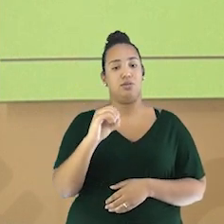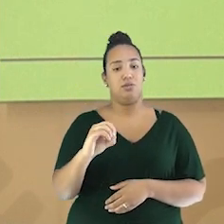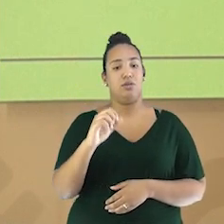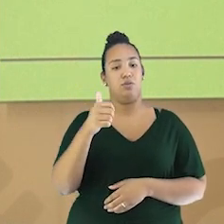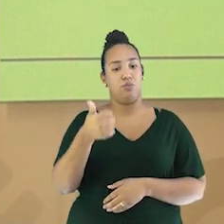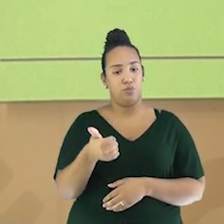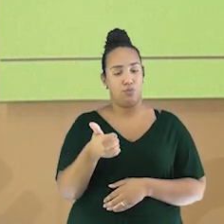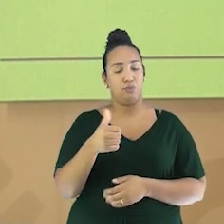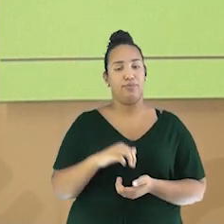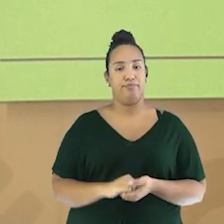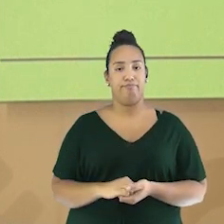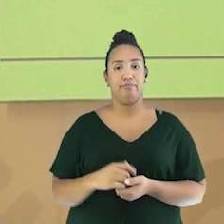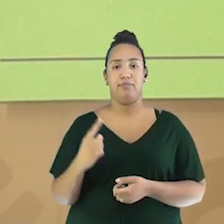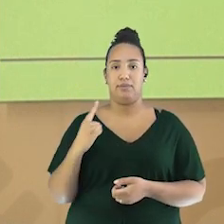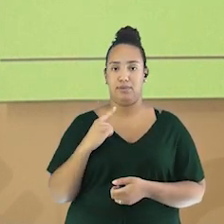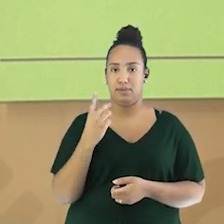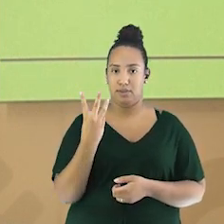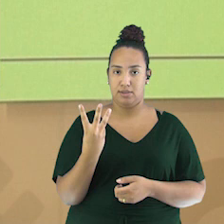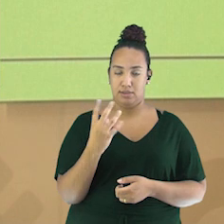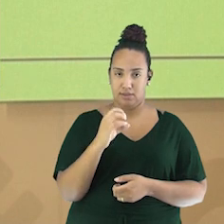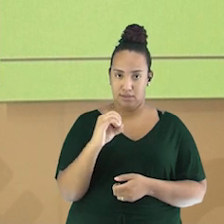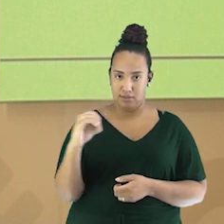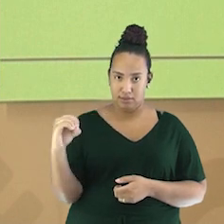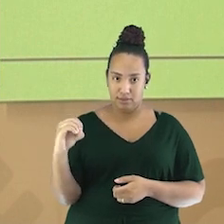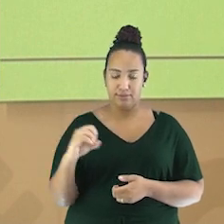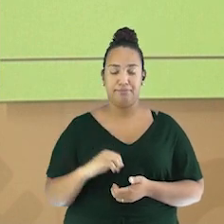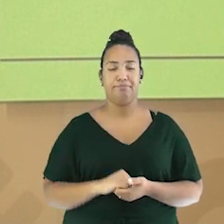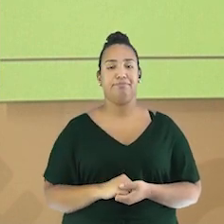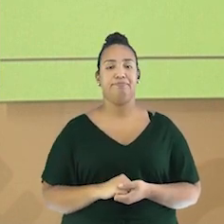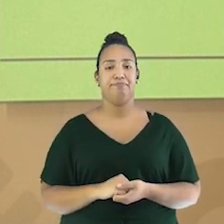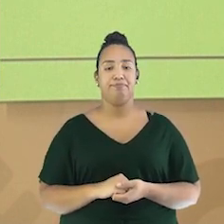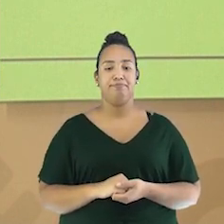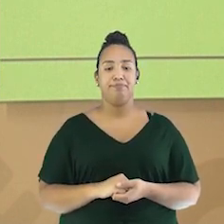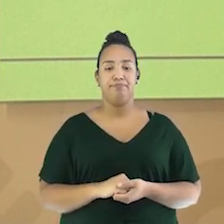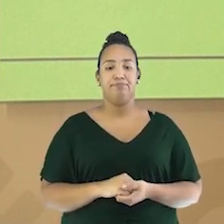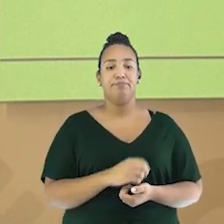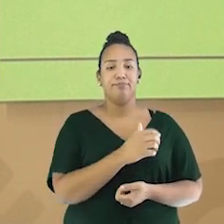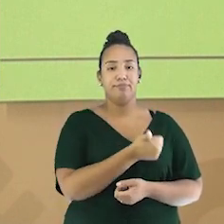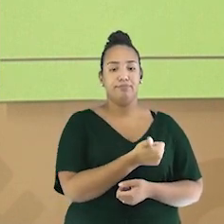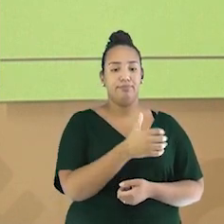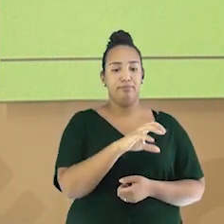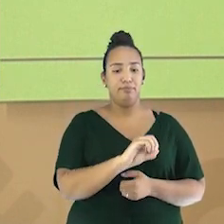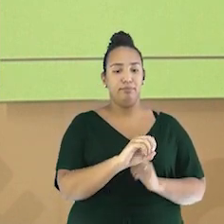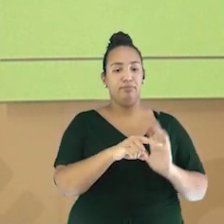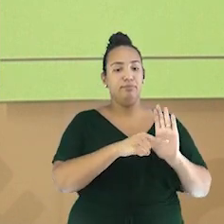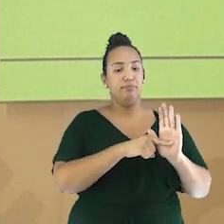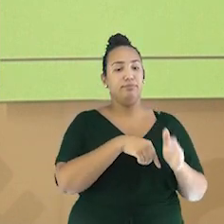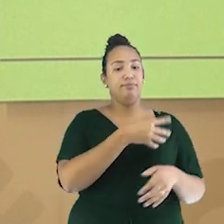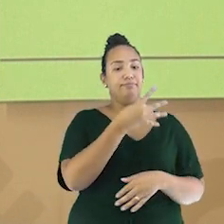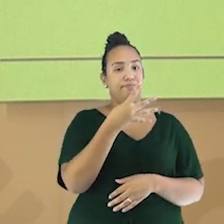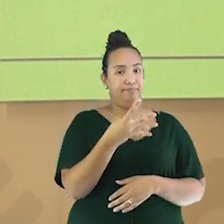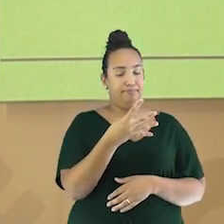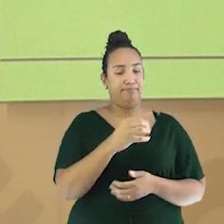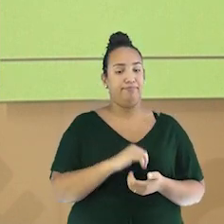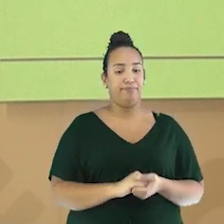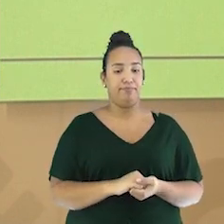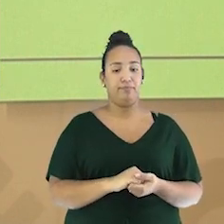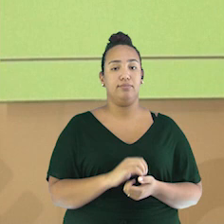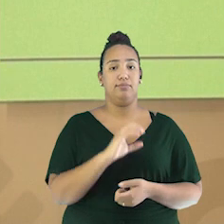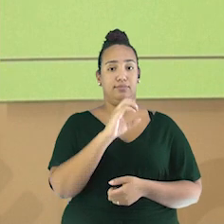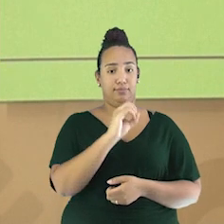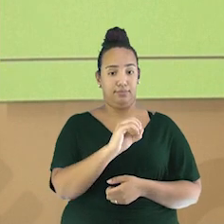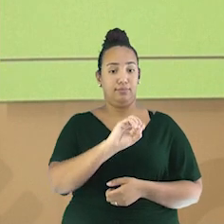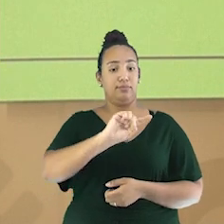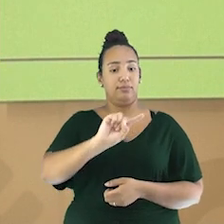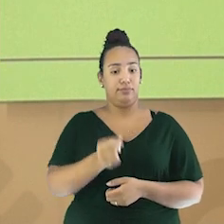0,001 e vai possuir 3 zeros. 10 elevado a menos 4 vai